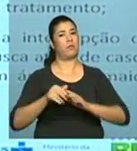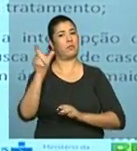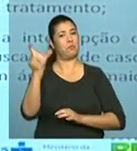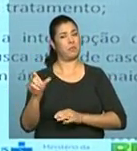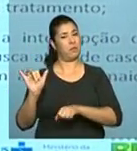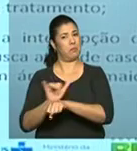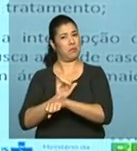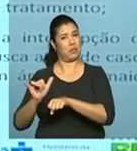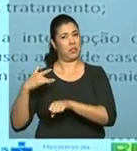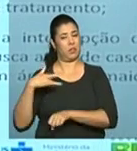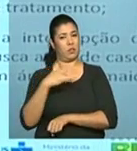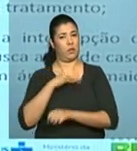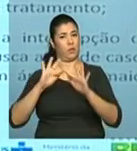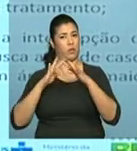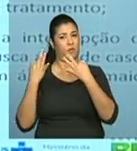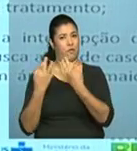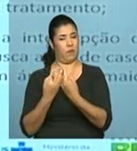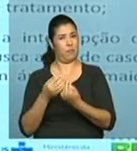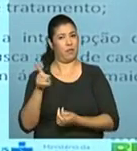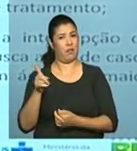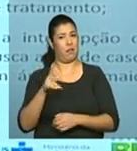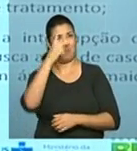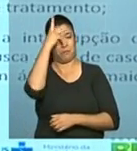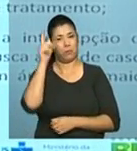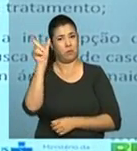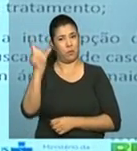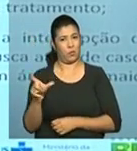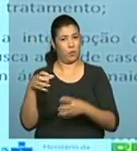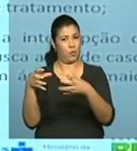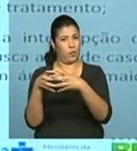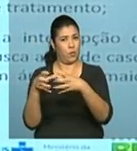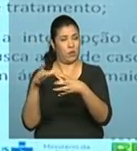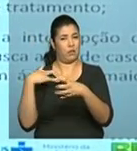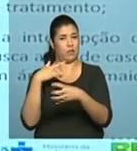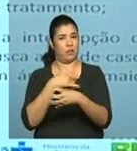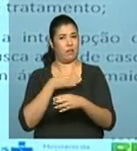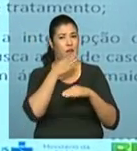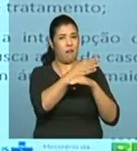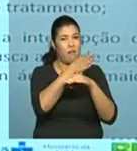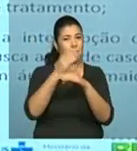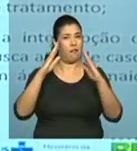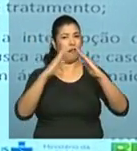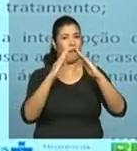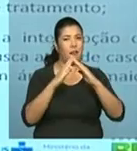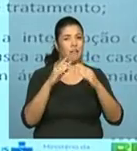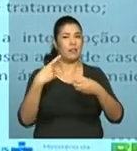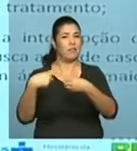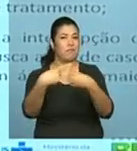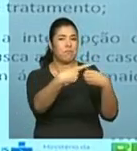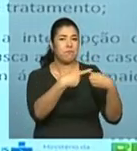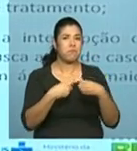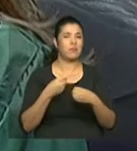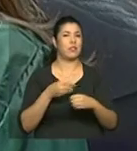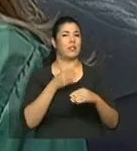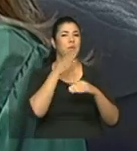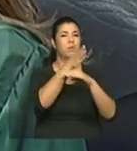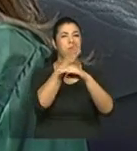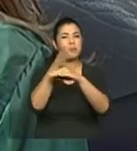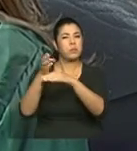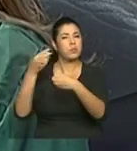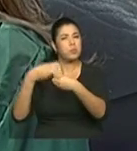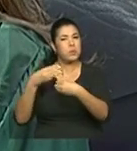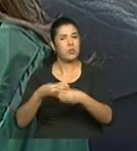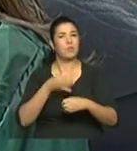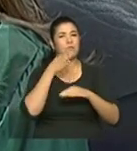estratégia de saúde da família e agentes comunitários de saúde nas casas, nos bairros e ruas de maior incidência da doença dentro dos municípios, ou